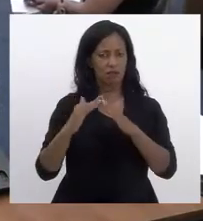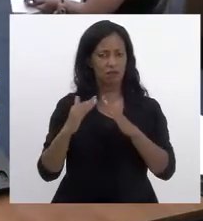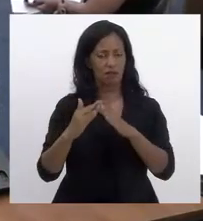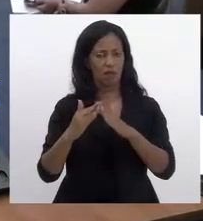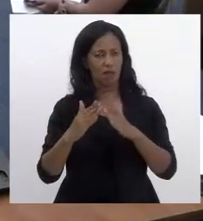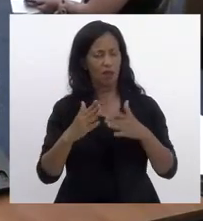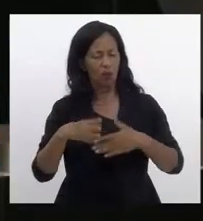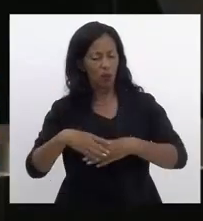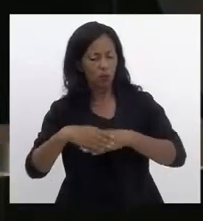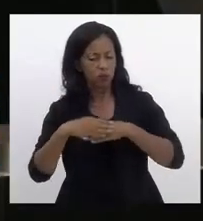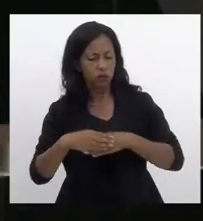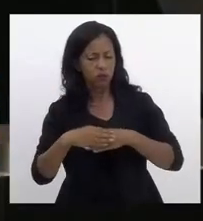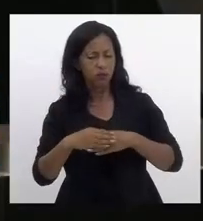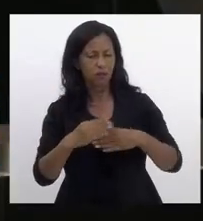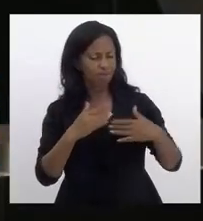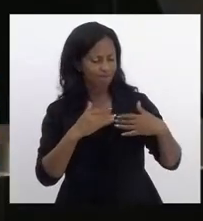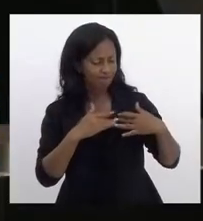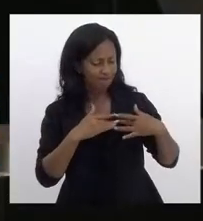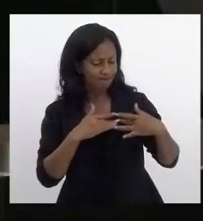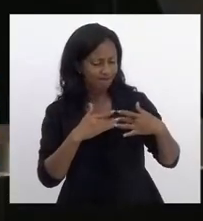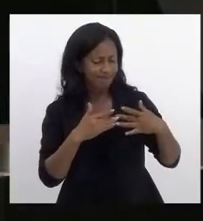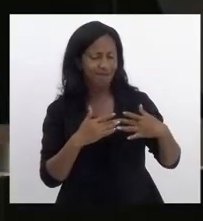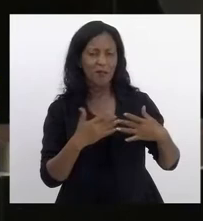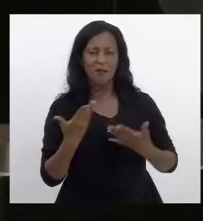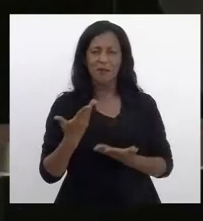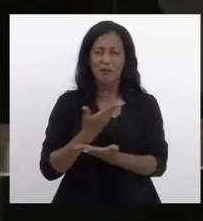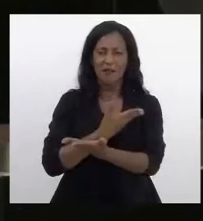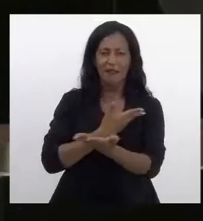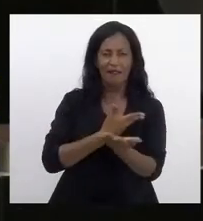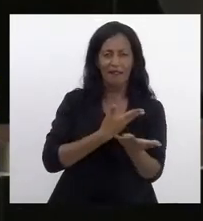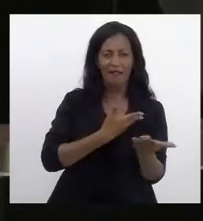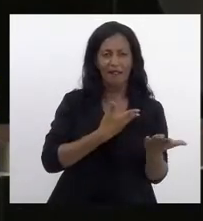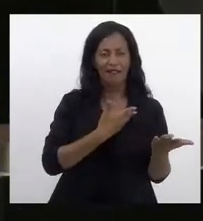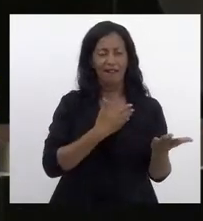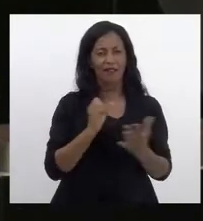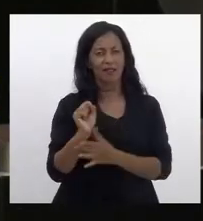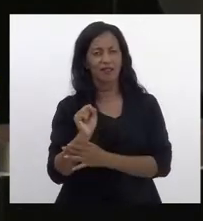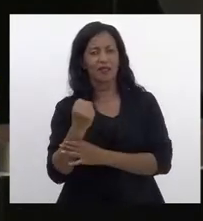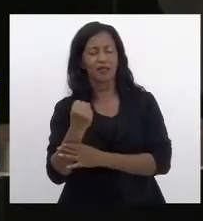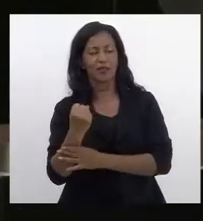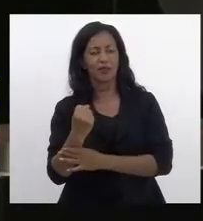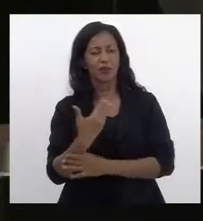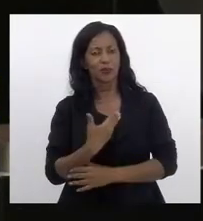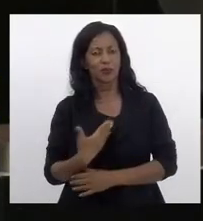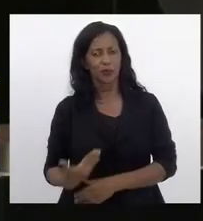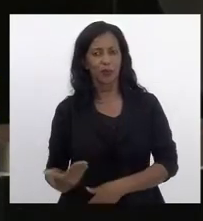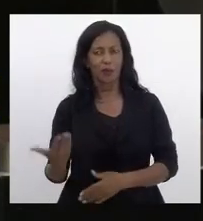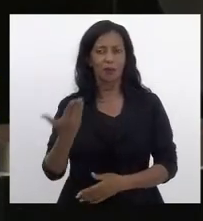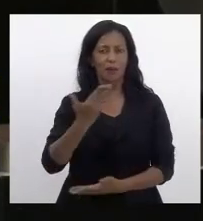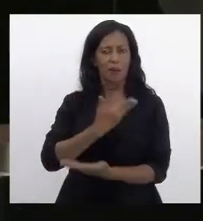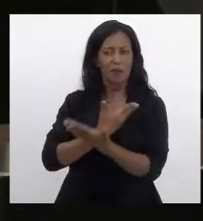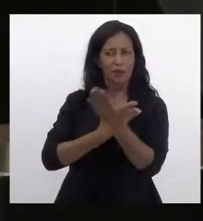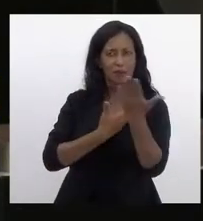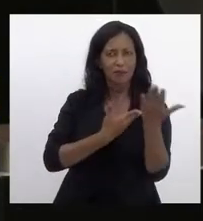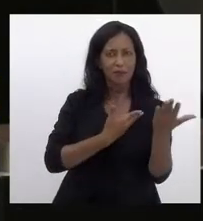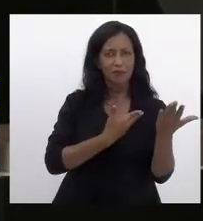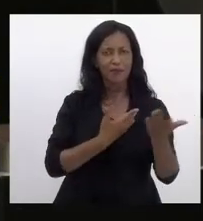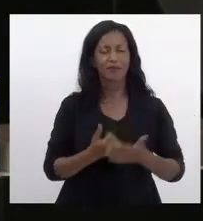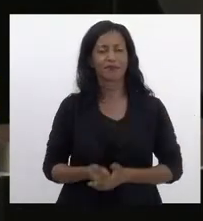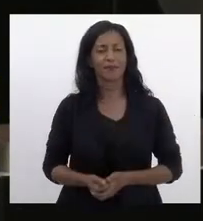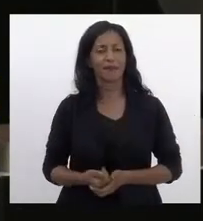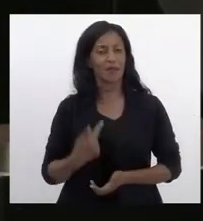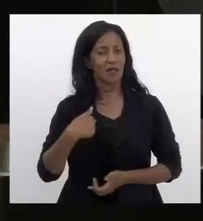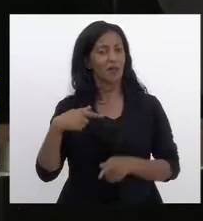de uma forma muito fraterna os meus companheiros da segurança pública, companheiros e companheiras. Eu